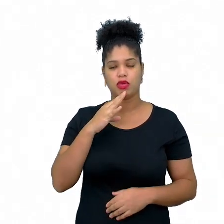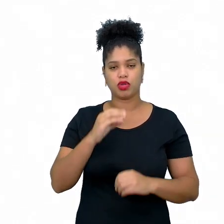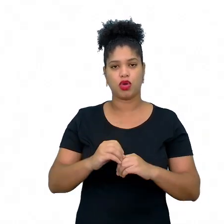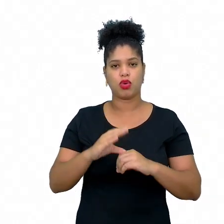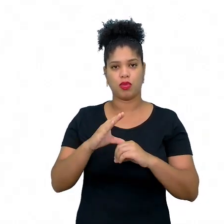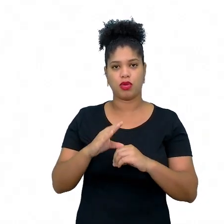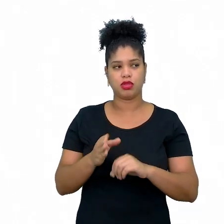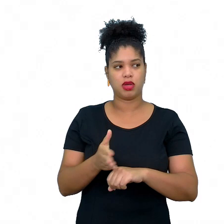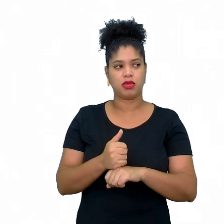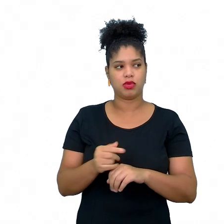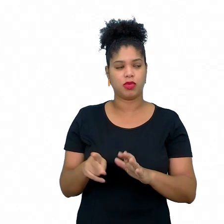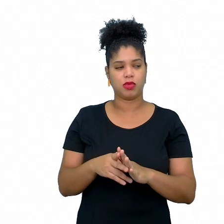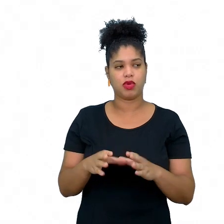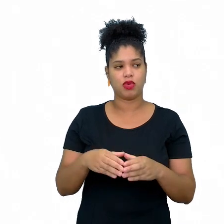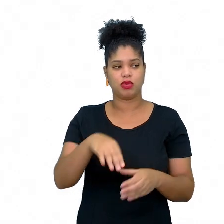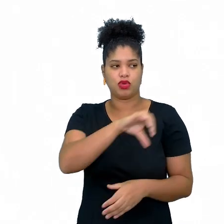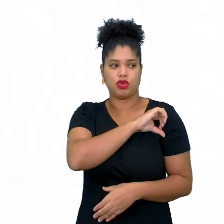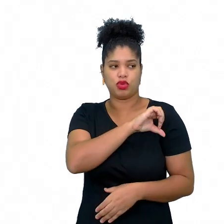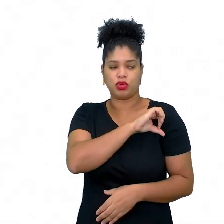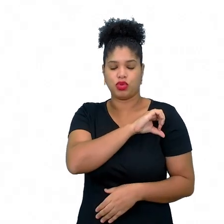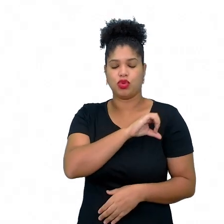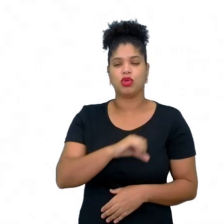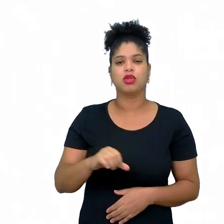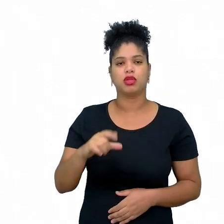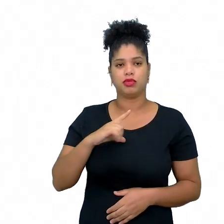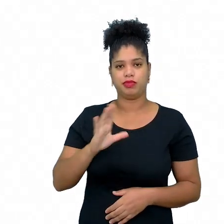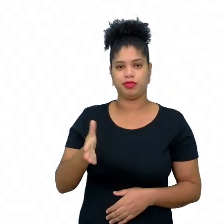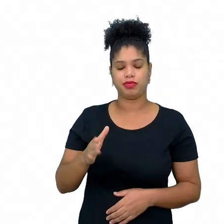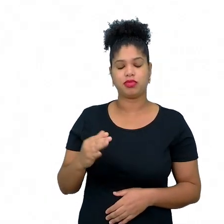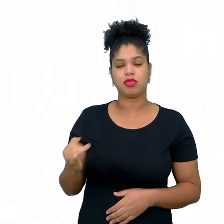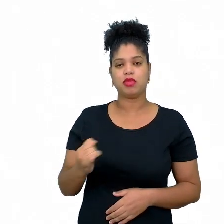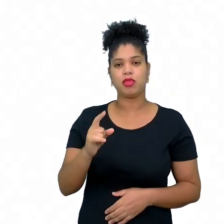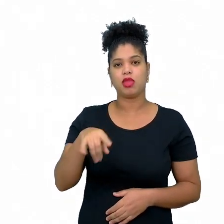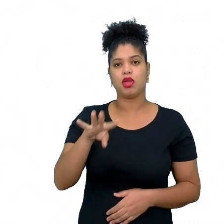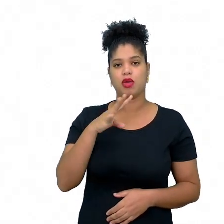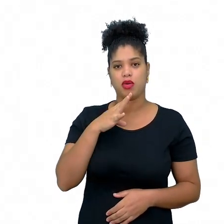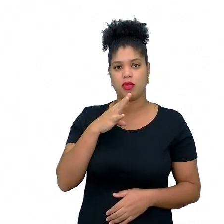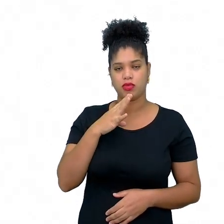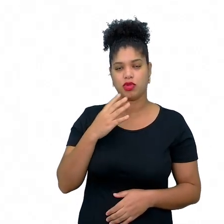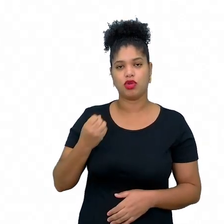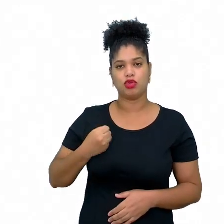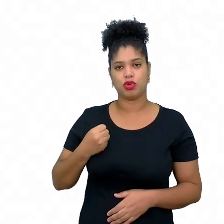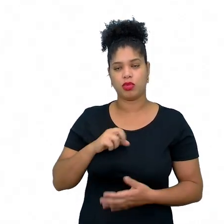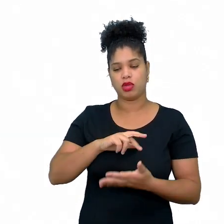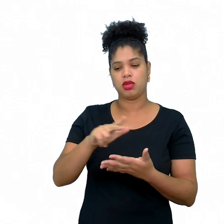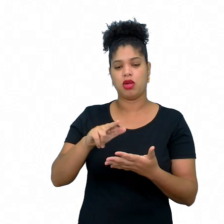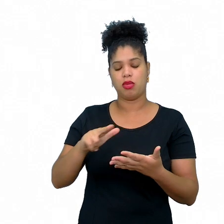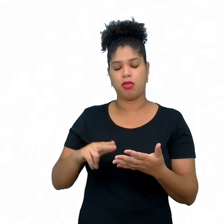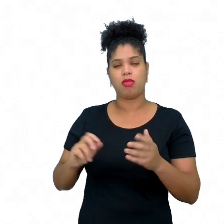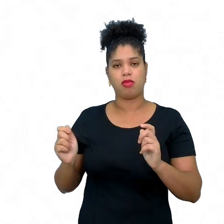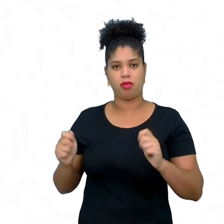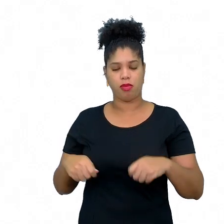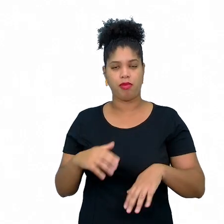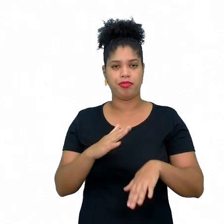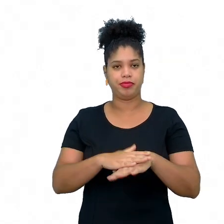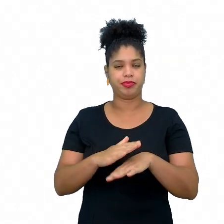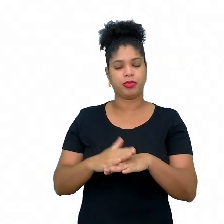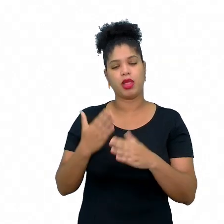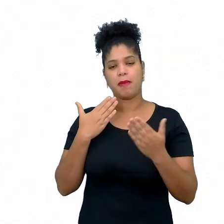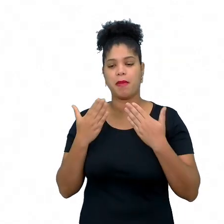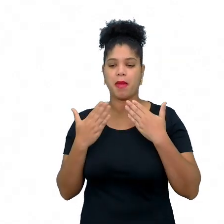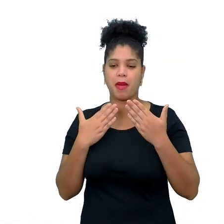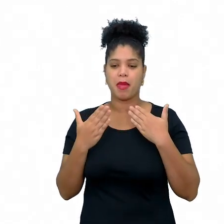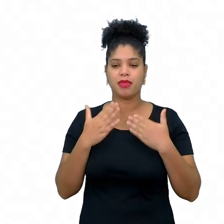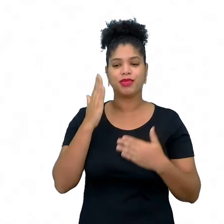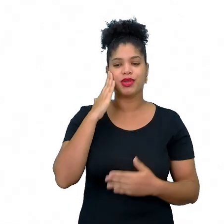esses alunos no nono ano já devem ter, né? A importância deles conhecerem esses números e, nesse momento, realizar uma discussão